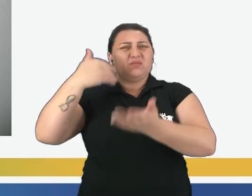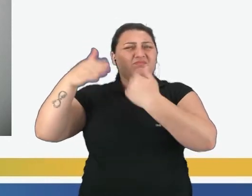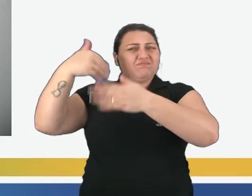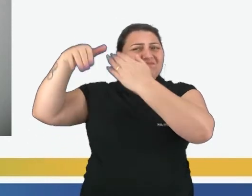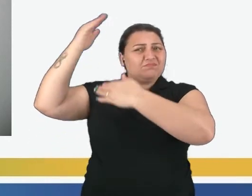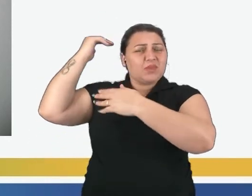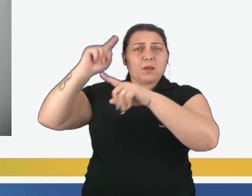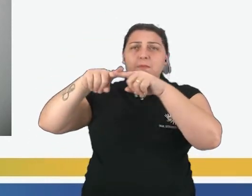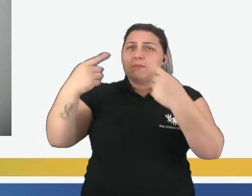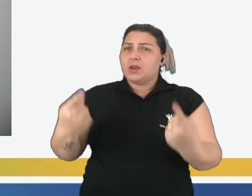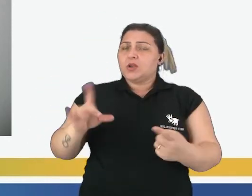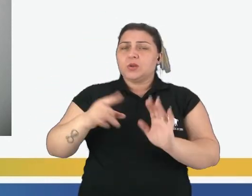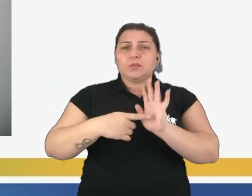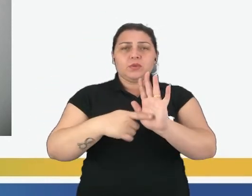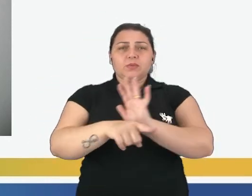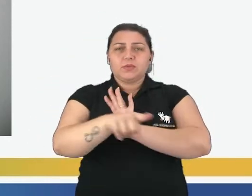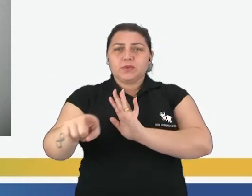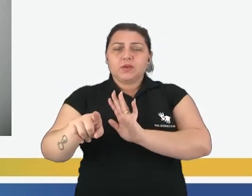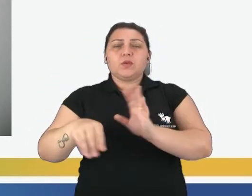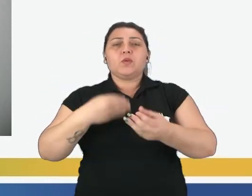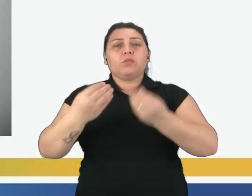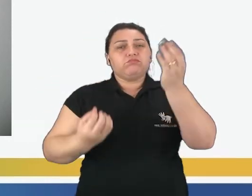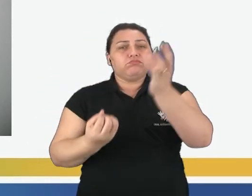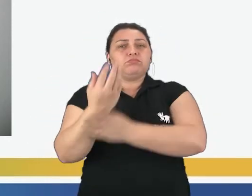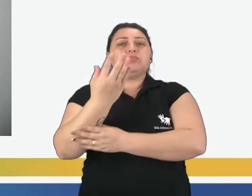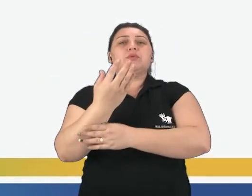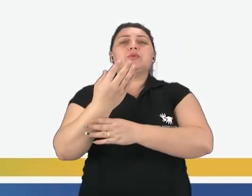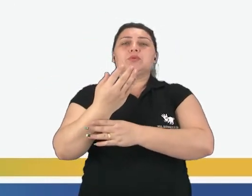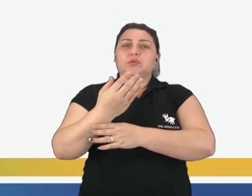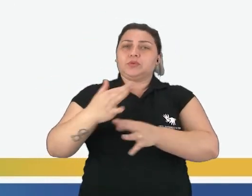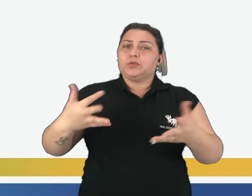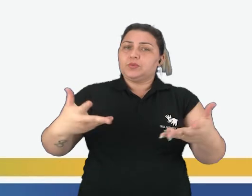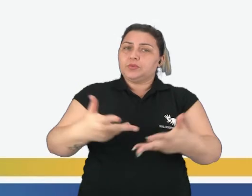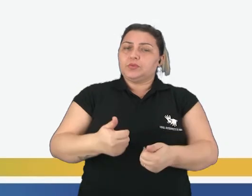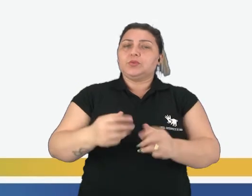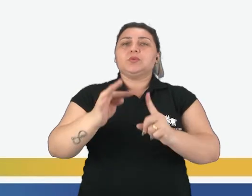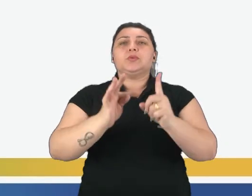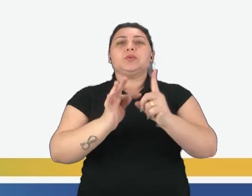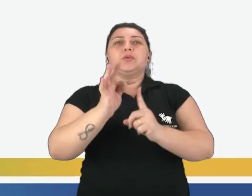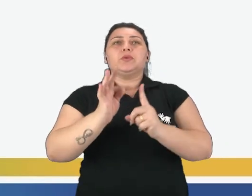mas só para mostrar para vocês como nasceu e como se aprimorou o termômetro, tá?